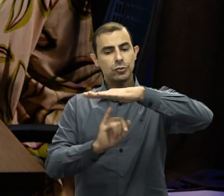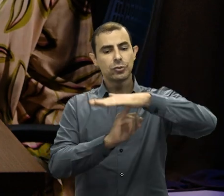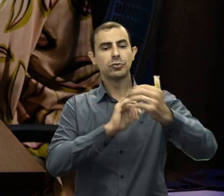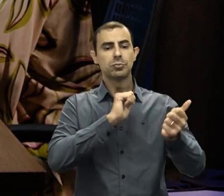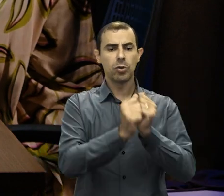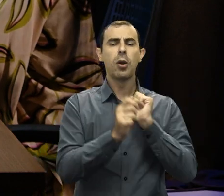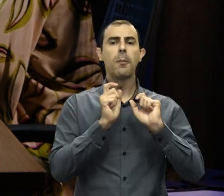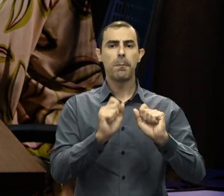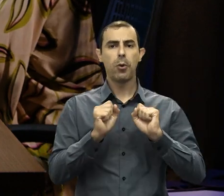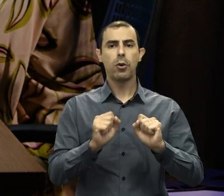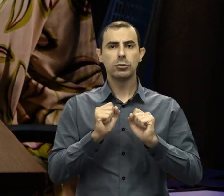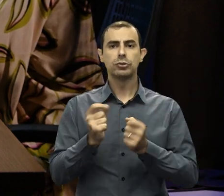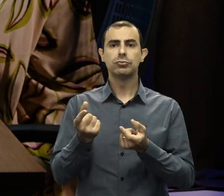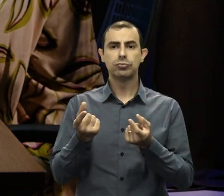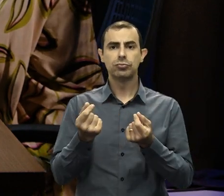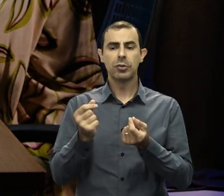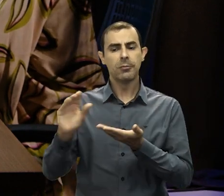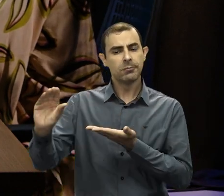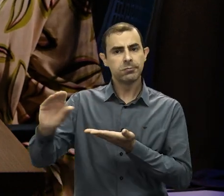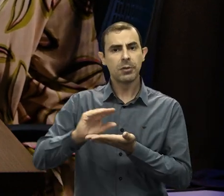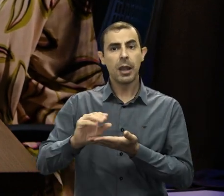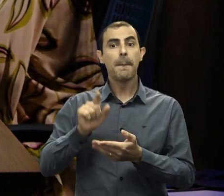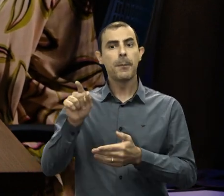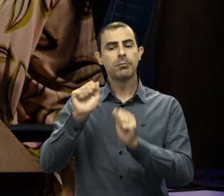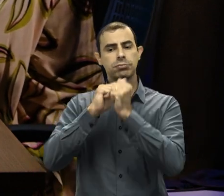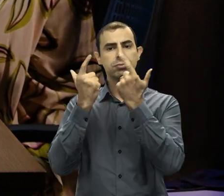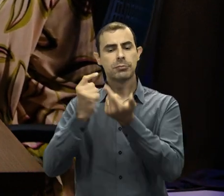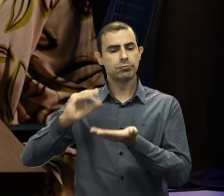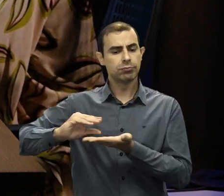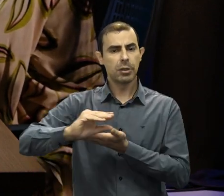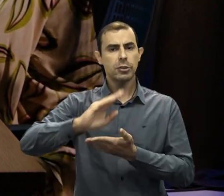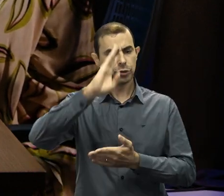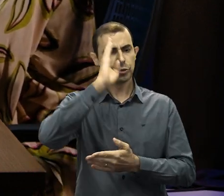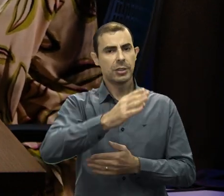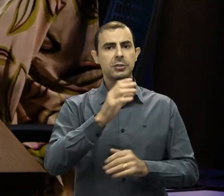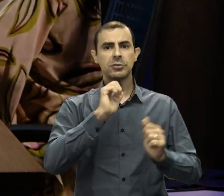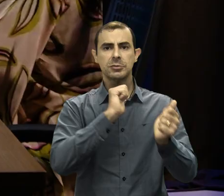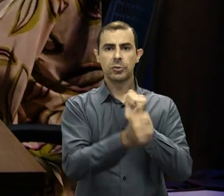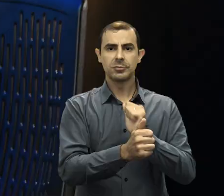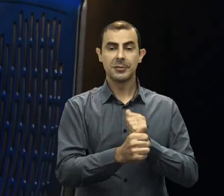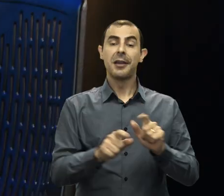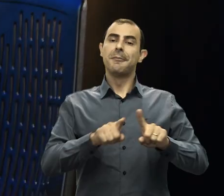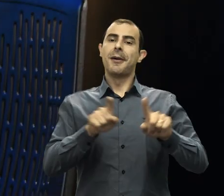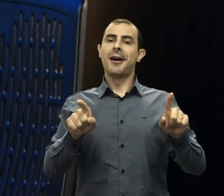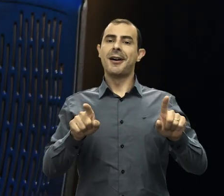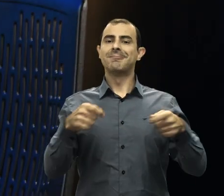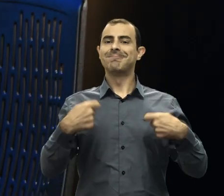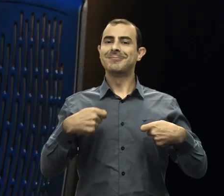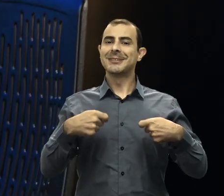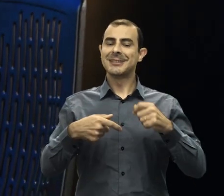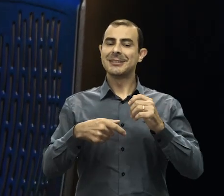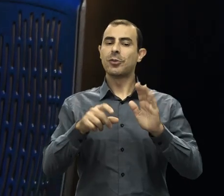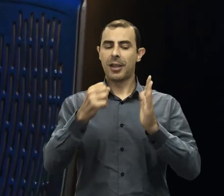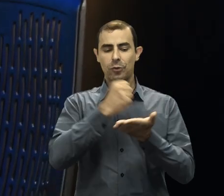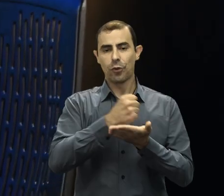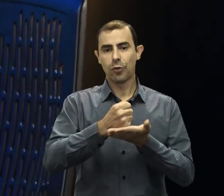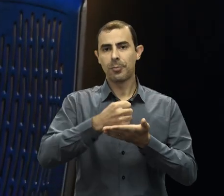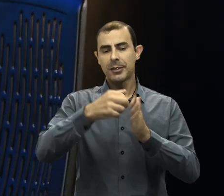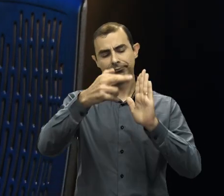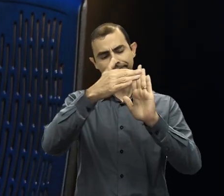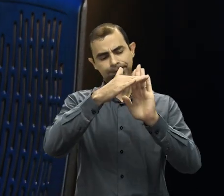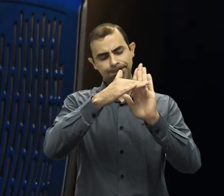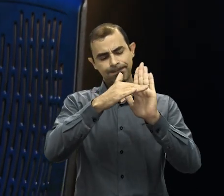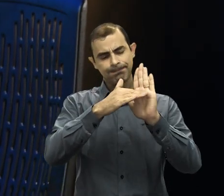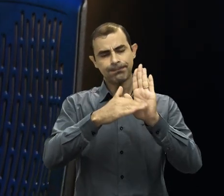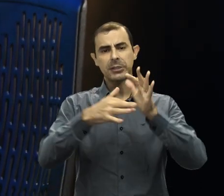podem captar recursos para emendas parlamentares direto pelo esporte. Mas precisam estar aí... Precisam estar organizados. Exato.